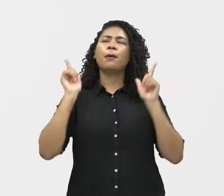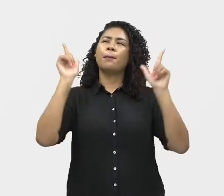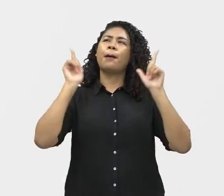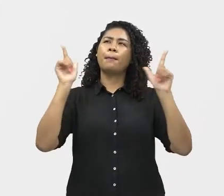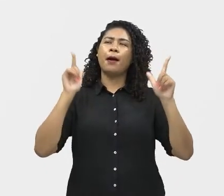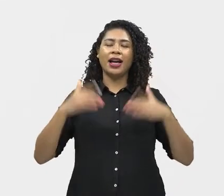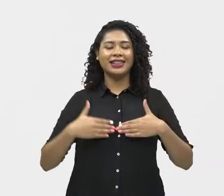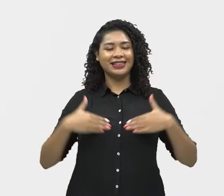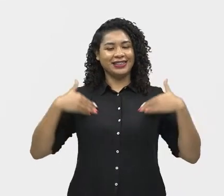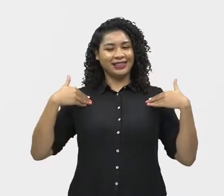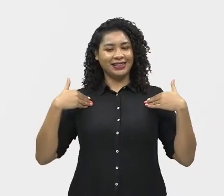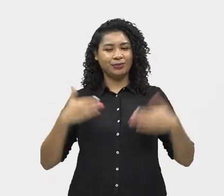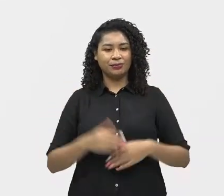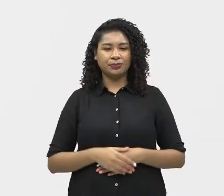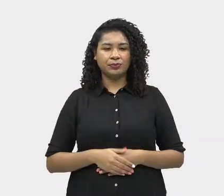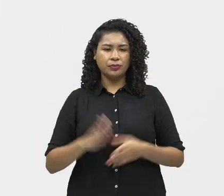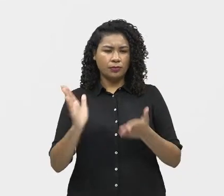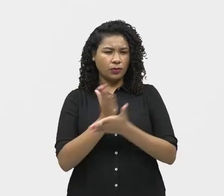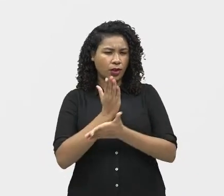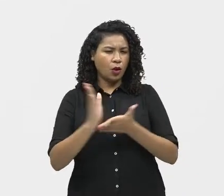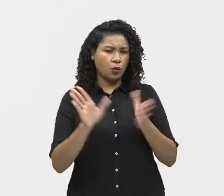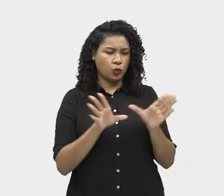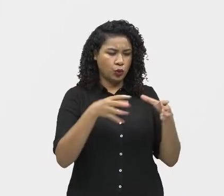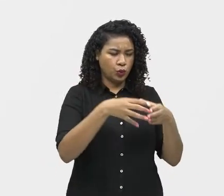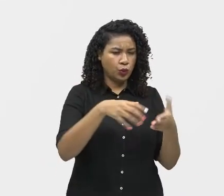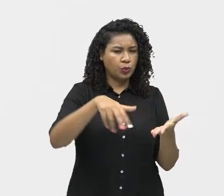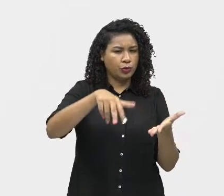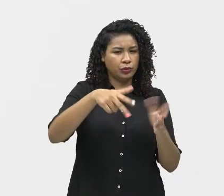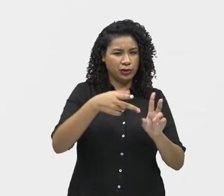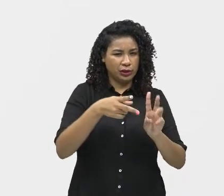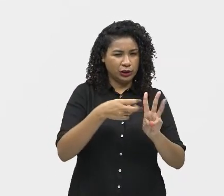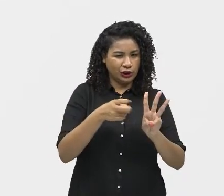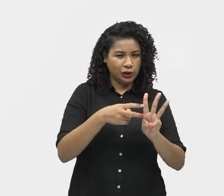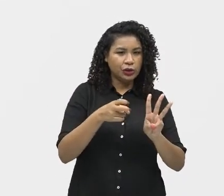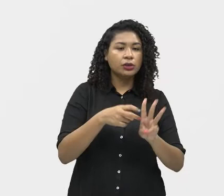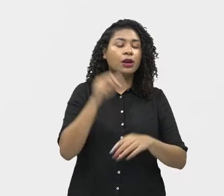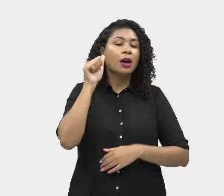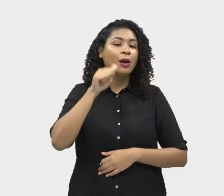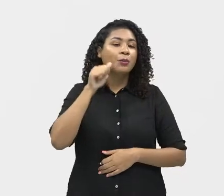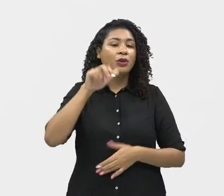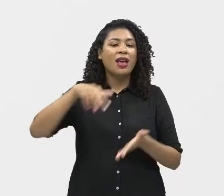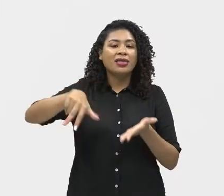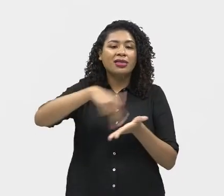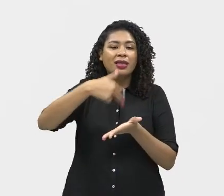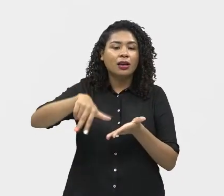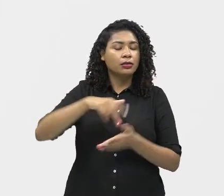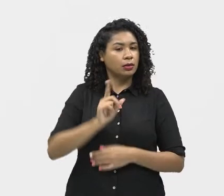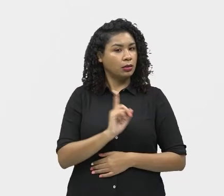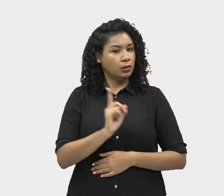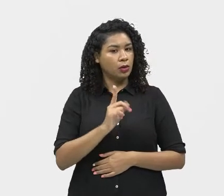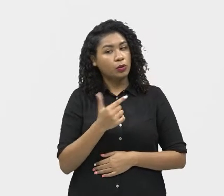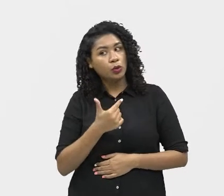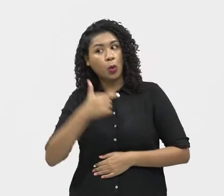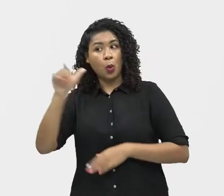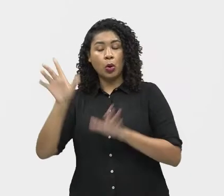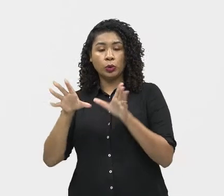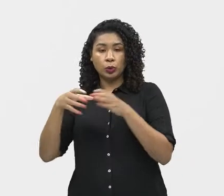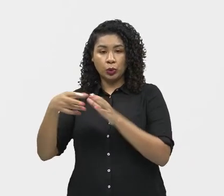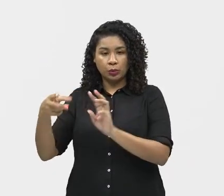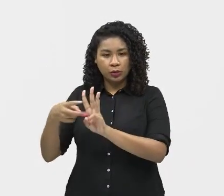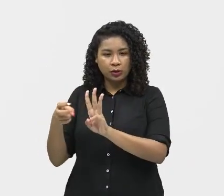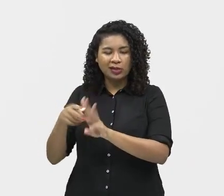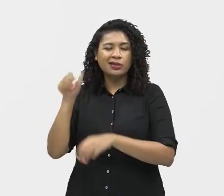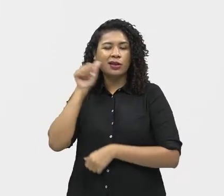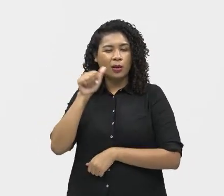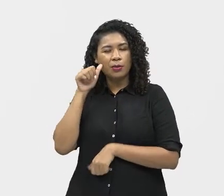Existem etnias que a mulher ela não dança em determinados grupos sociais indígenas e outros ela já